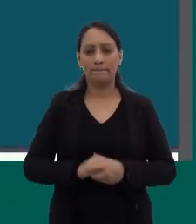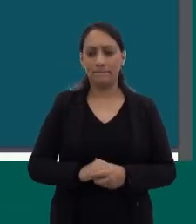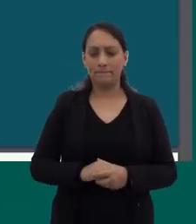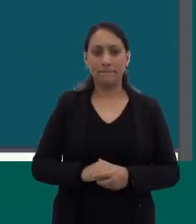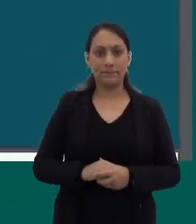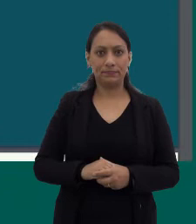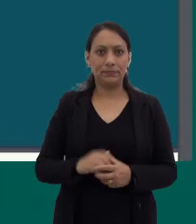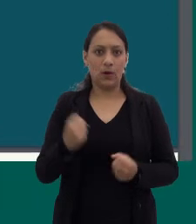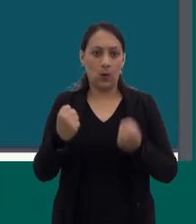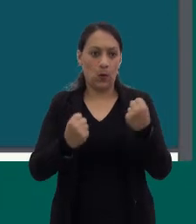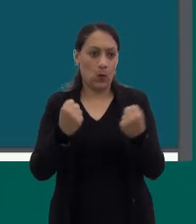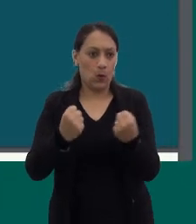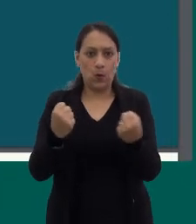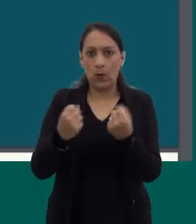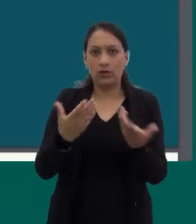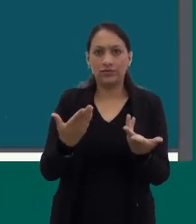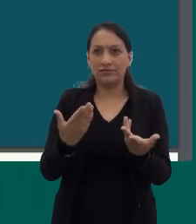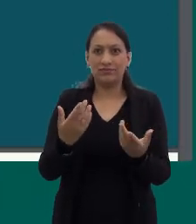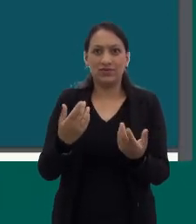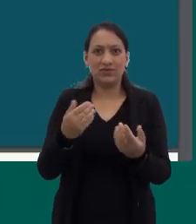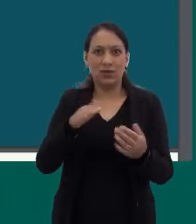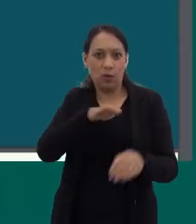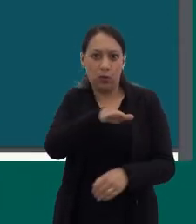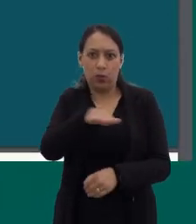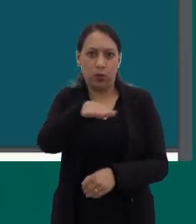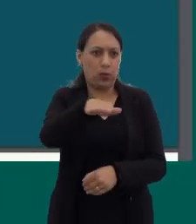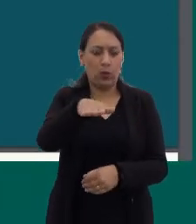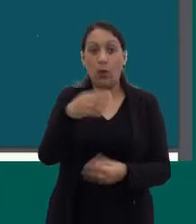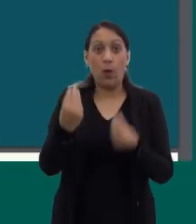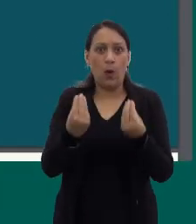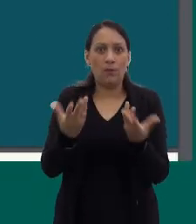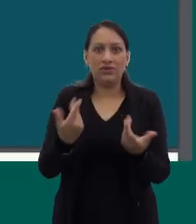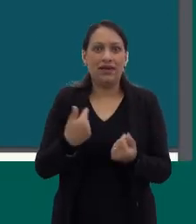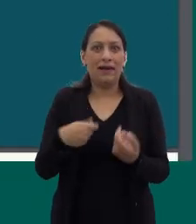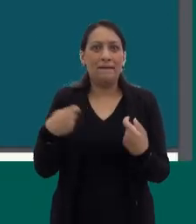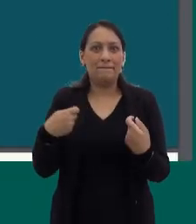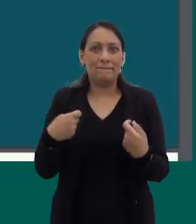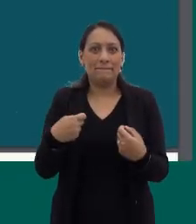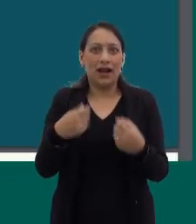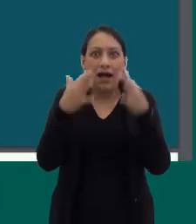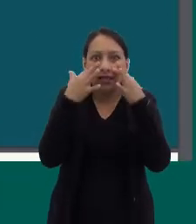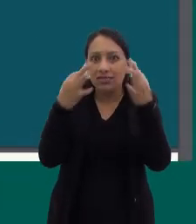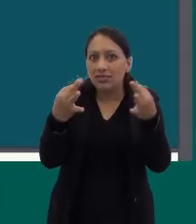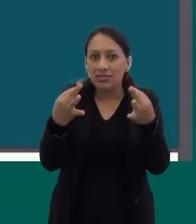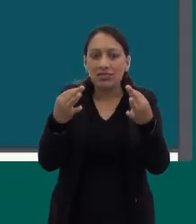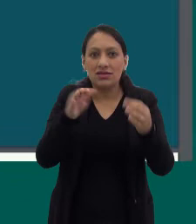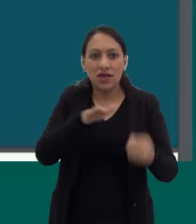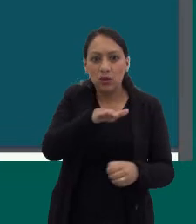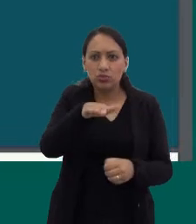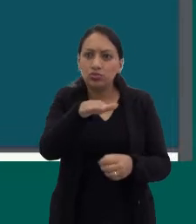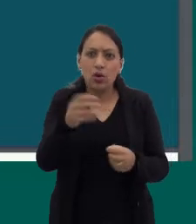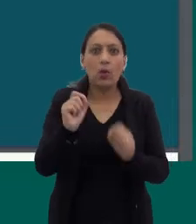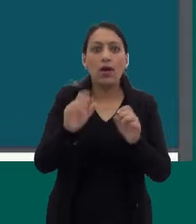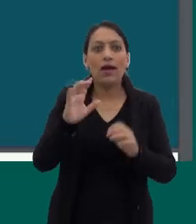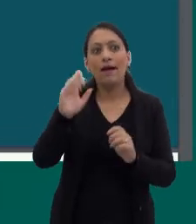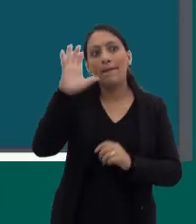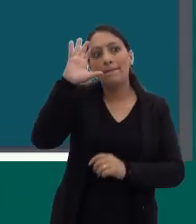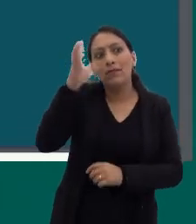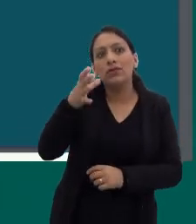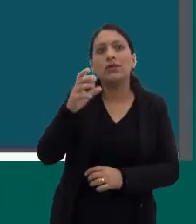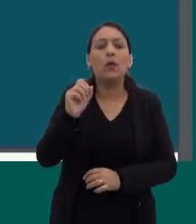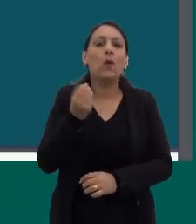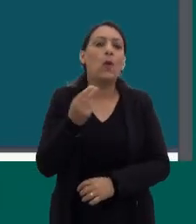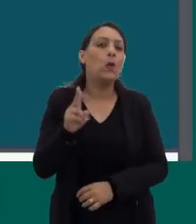certa ansiedade. Quem somos nós no trânsito sem um pouco de ansiedade para ter atenção no trânsito? Para ver o que pode acontecer ou não,